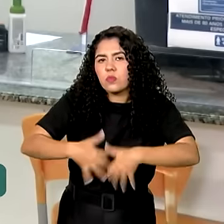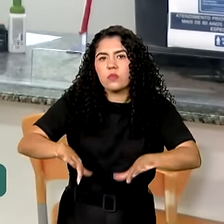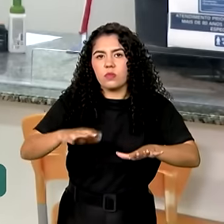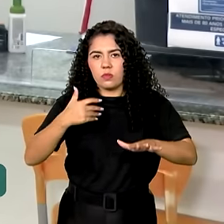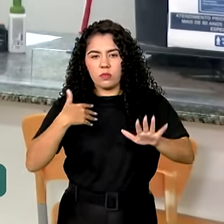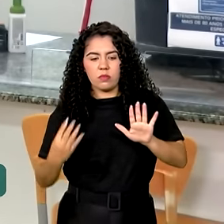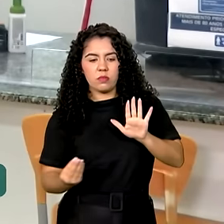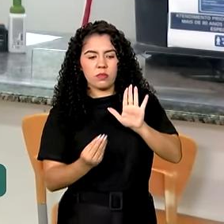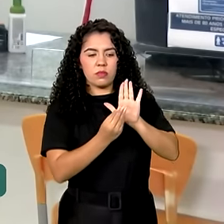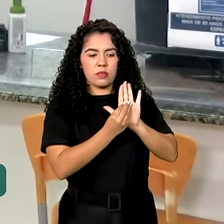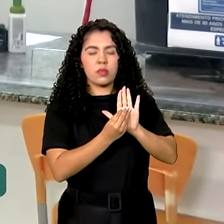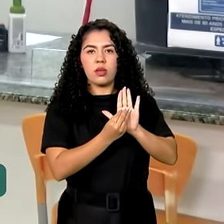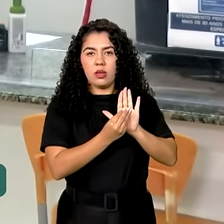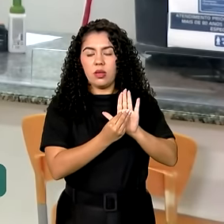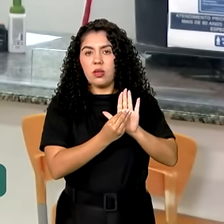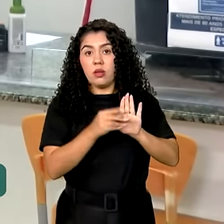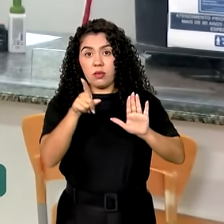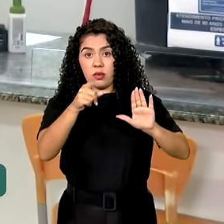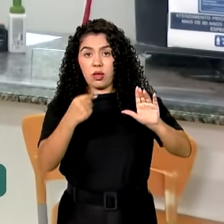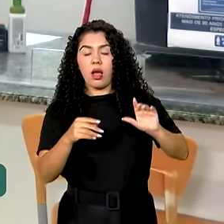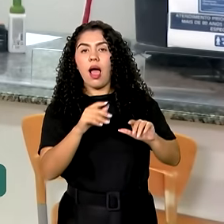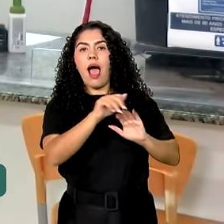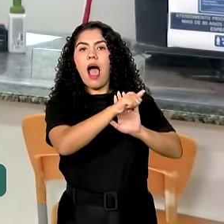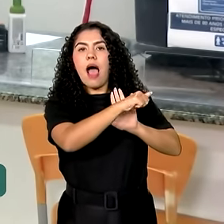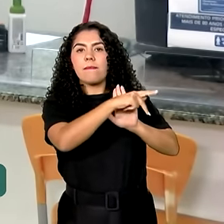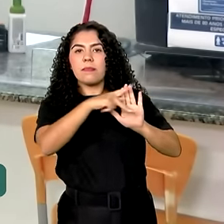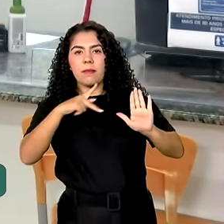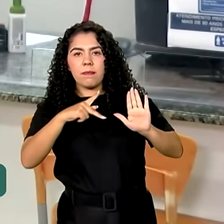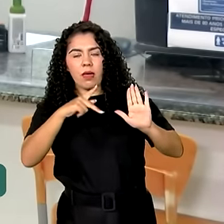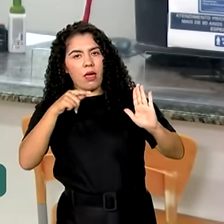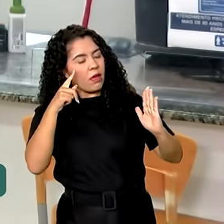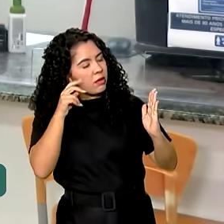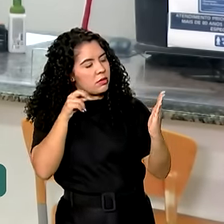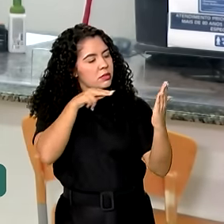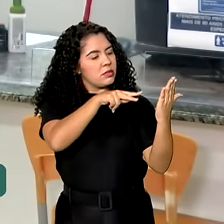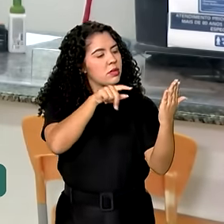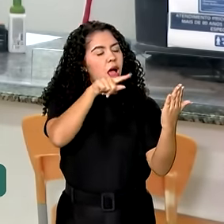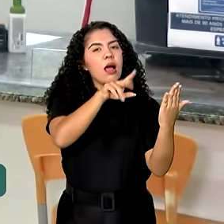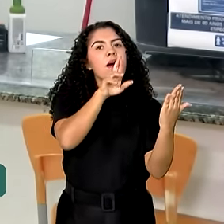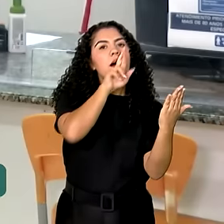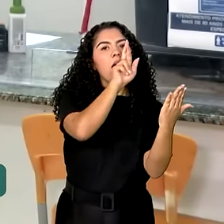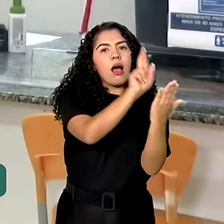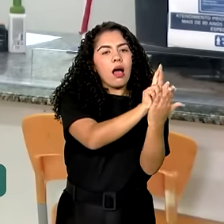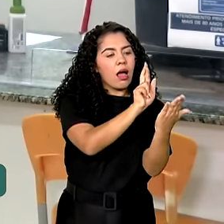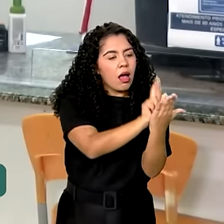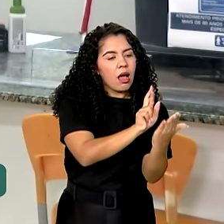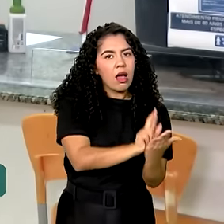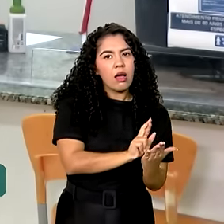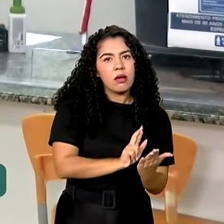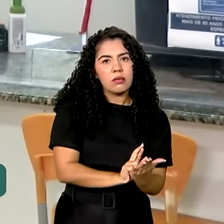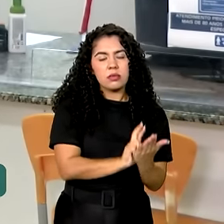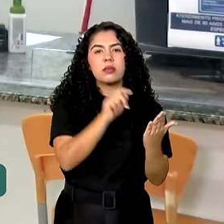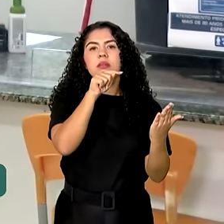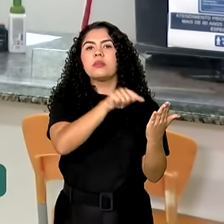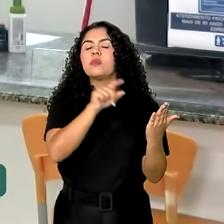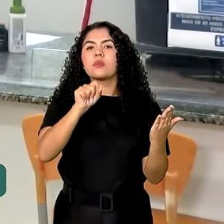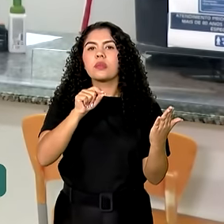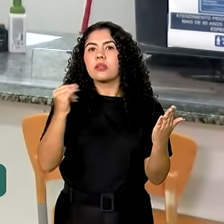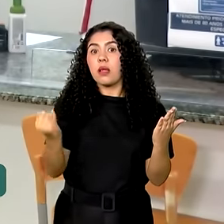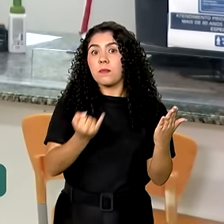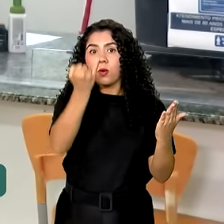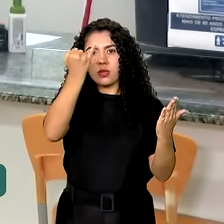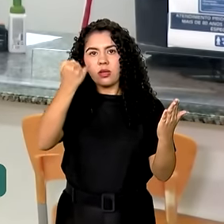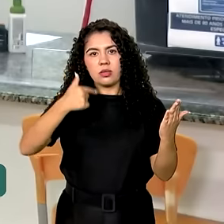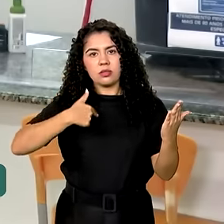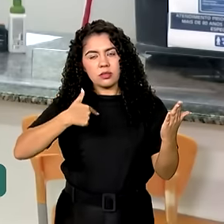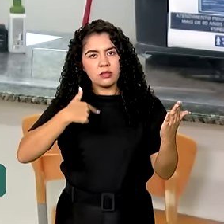autodeclaração? Bom, ao acessar o aplicativo, o usuário é convidado a responder uma mensagem sobre a importância da